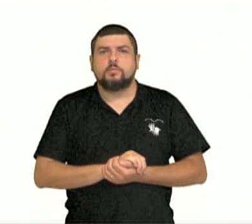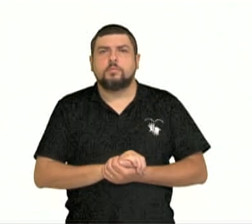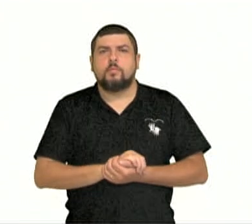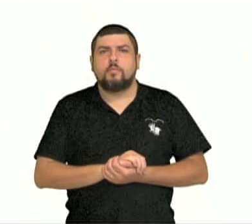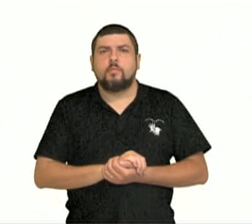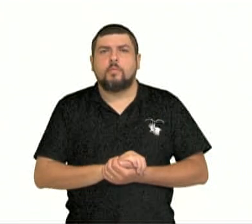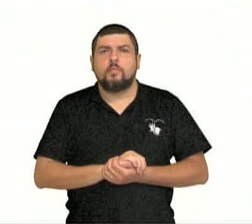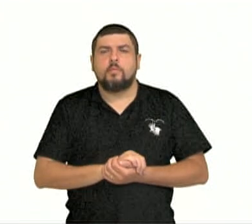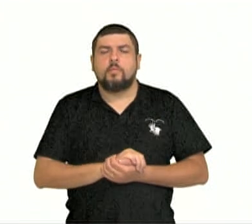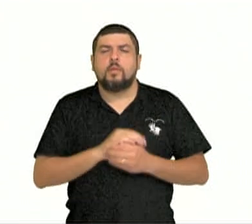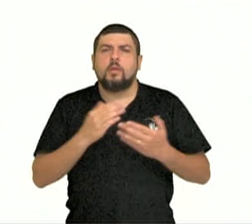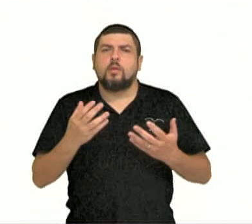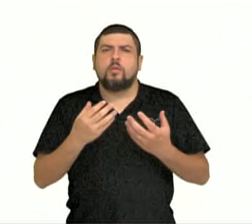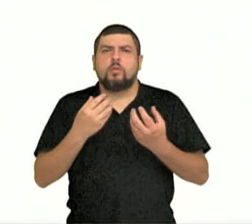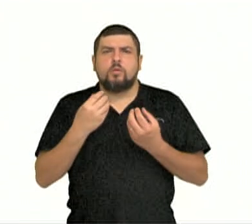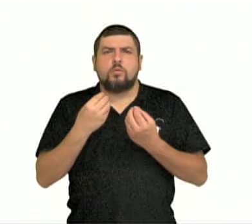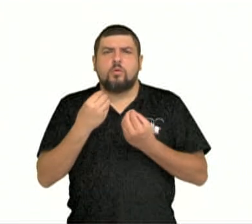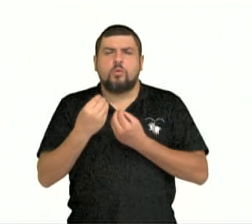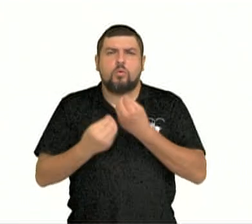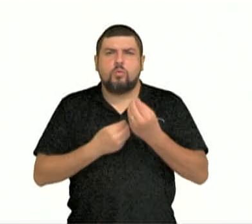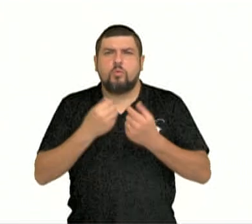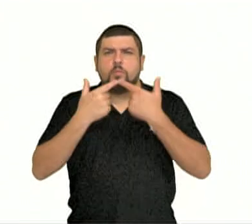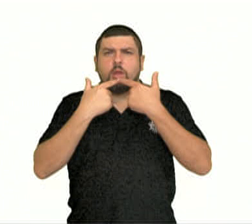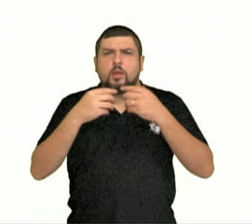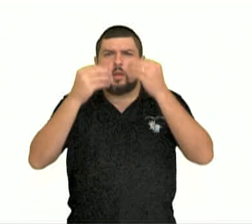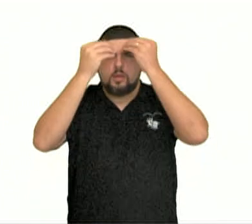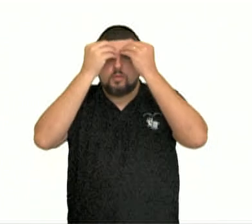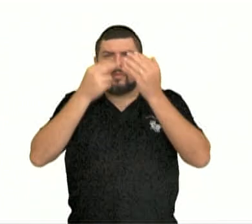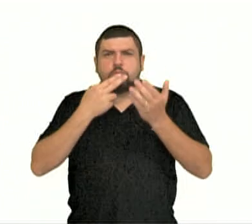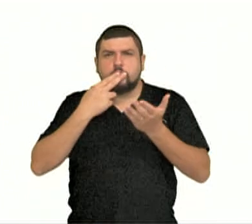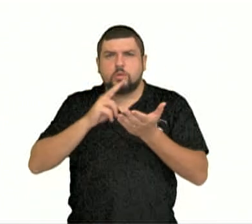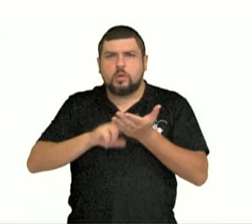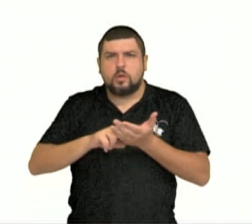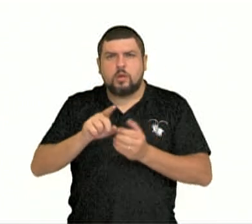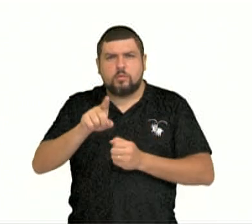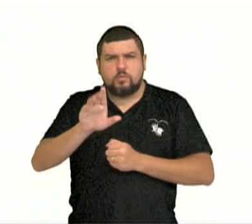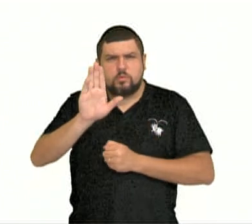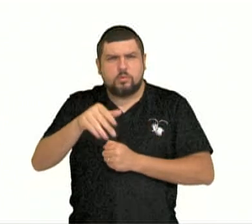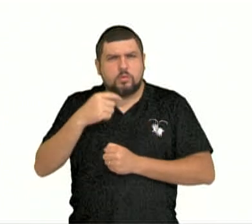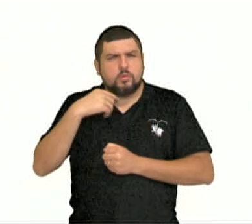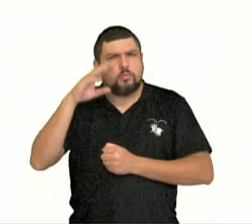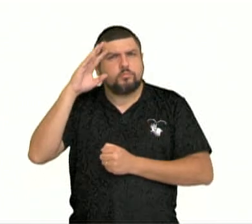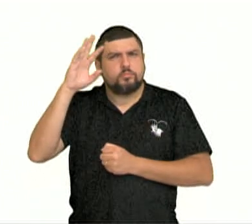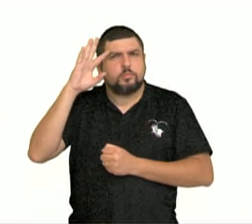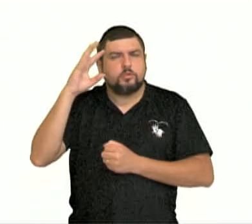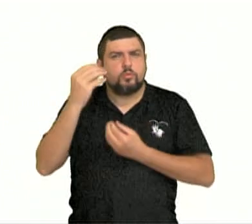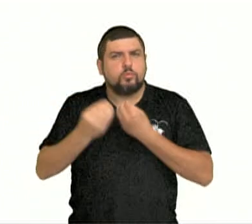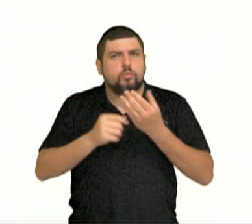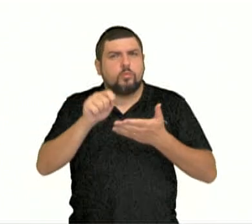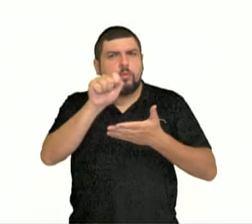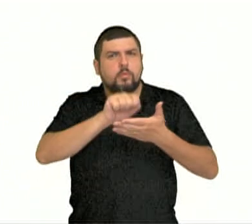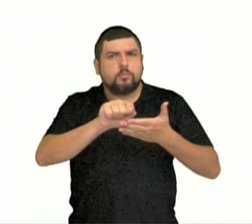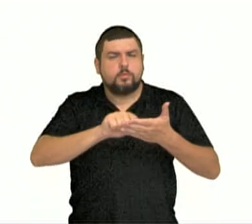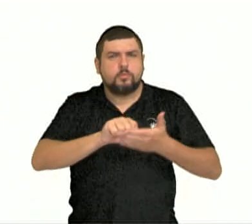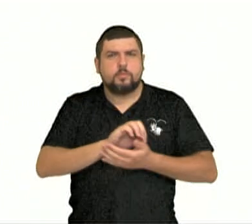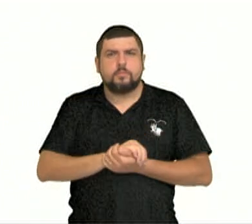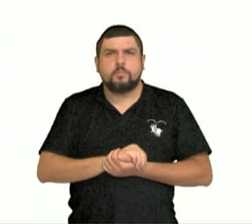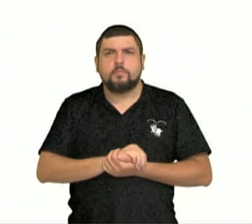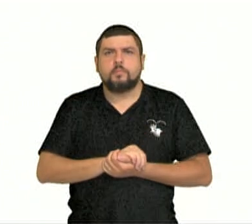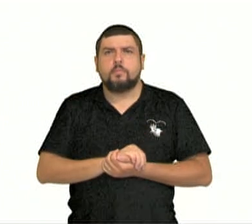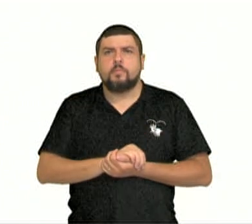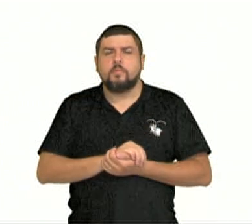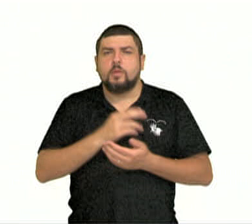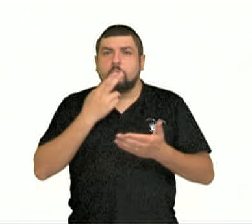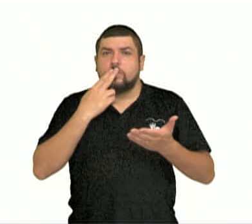Como é então, prof, a linguagem dessa carta? Você já se questionou? Vamos ver. O grau de formalidade